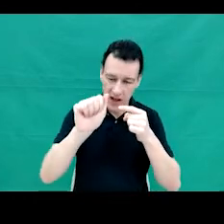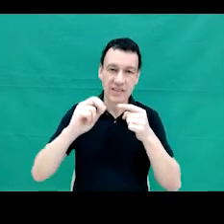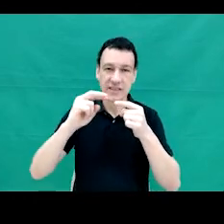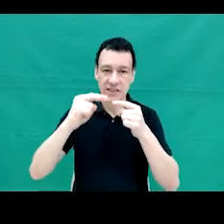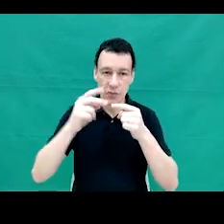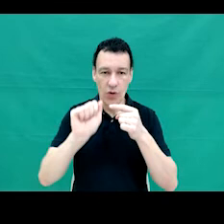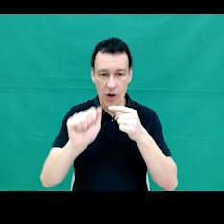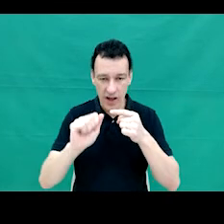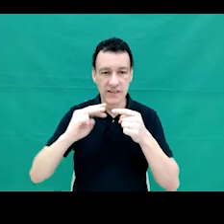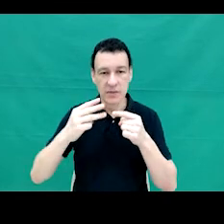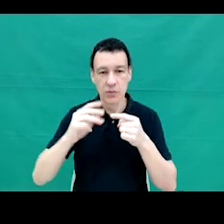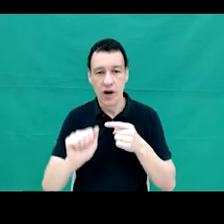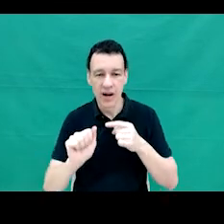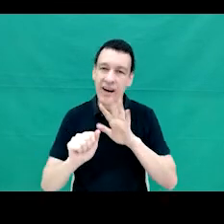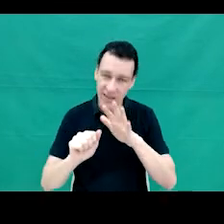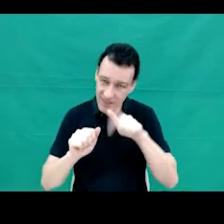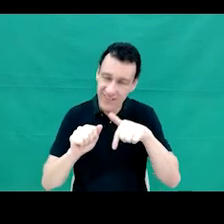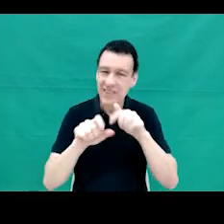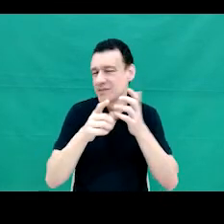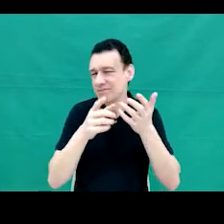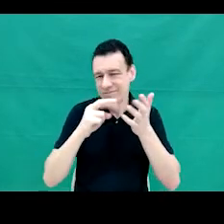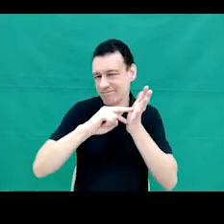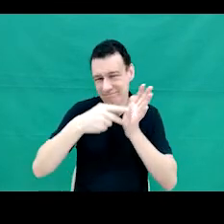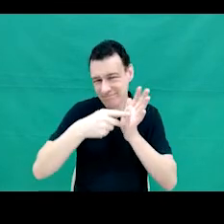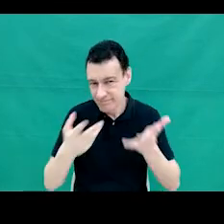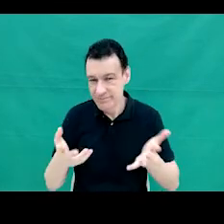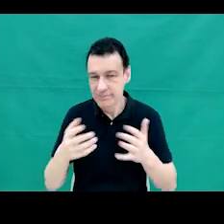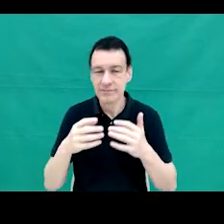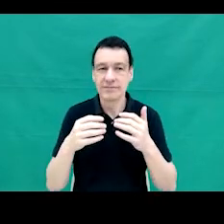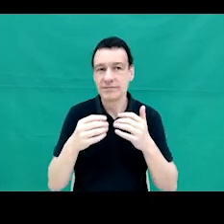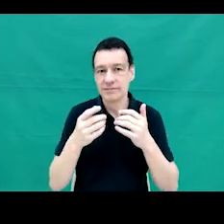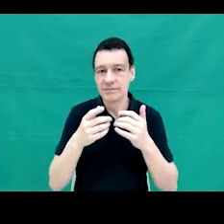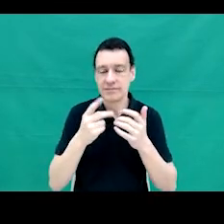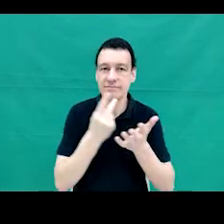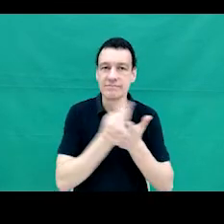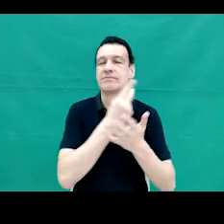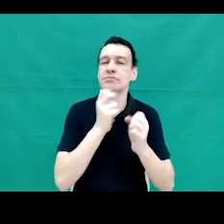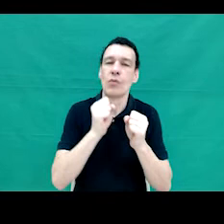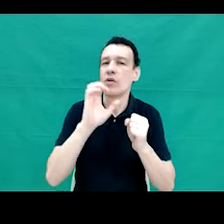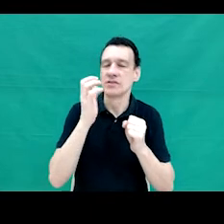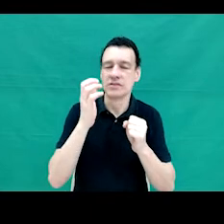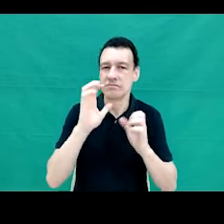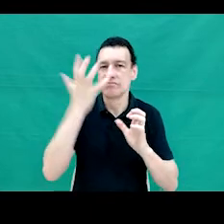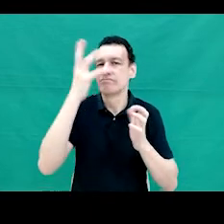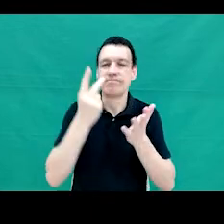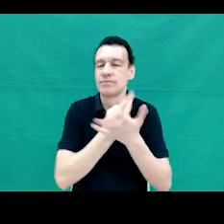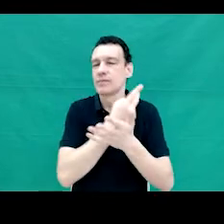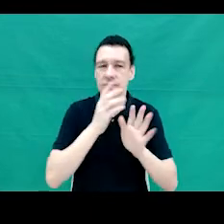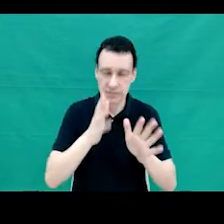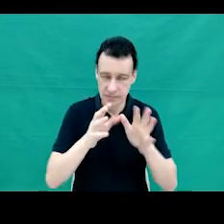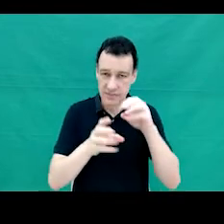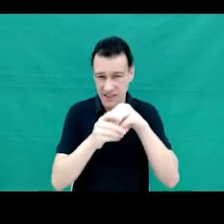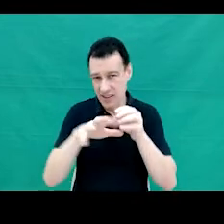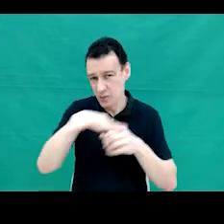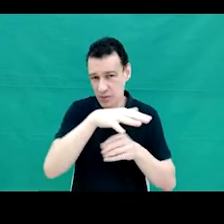o rigor ali que está sendo aplicado de acessibilidade, ou os objetivos ali de acessibilidade.